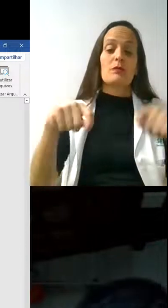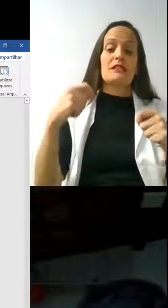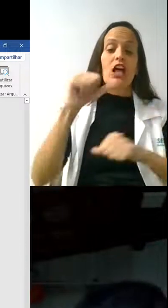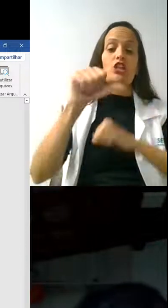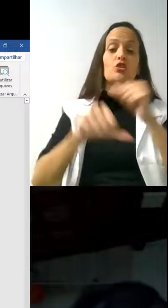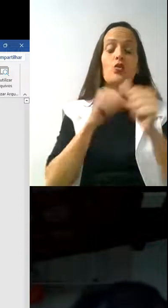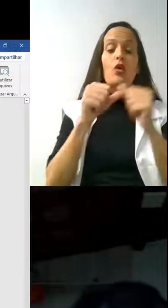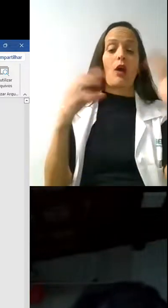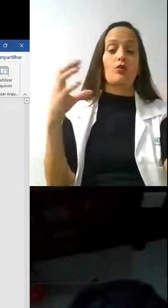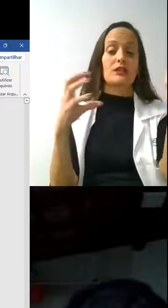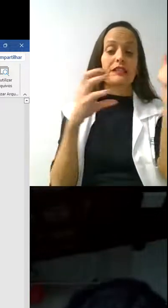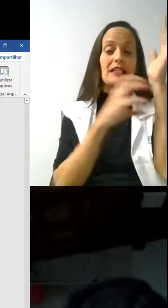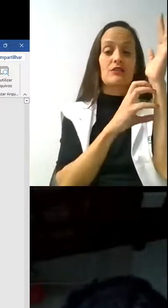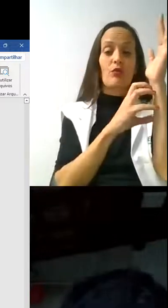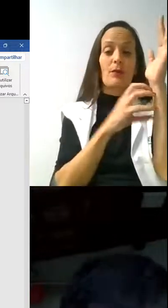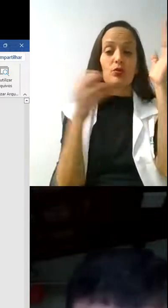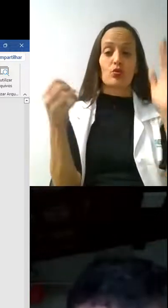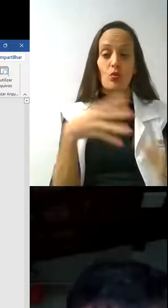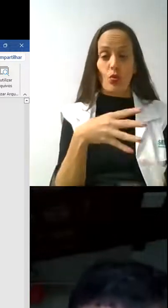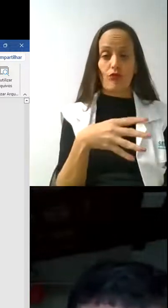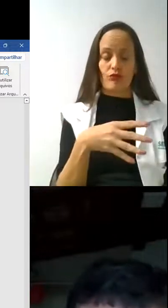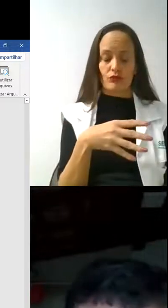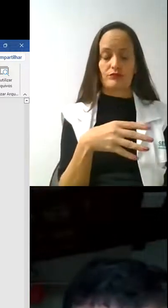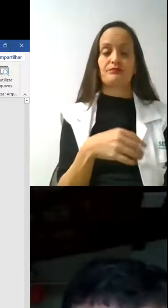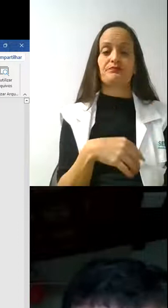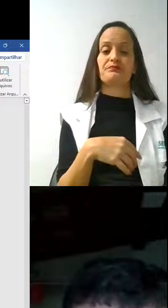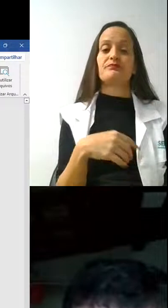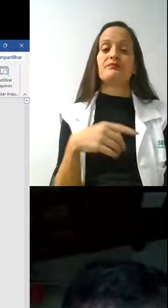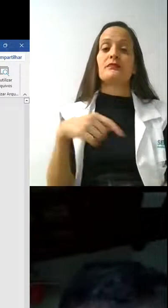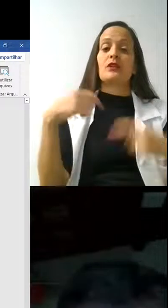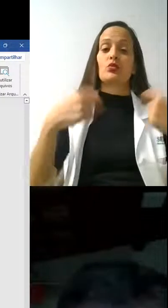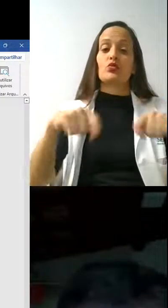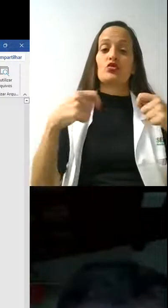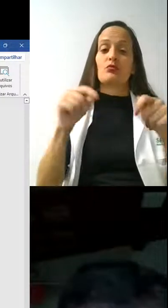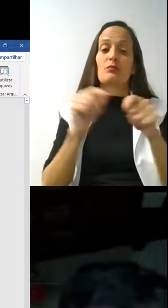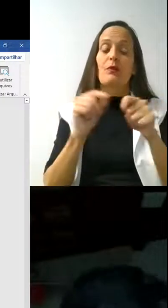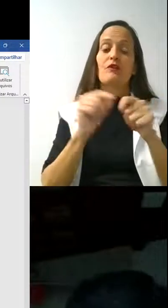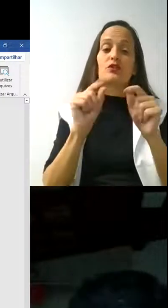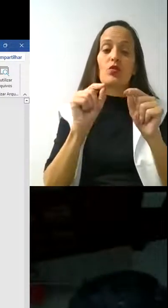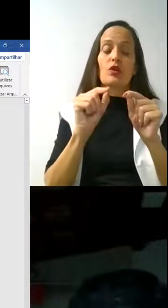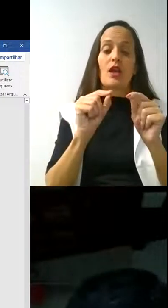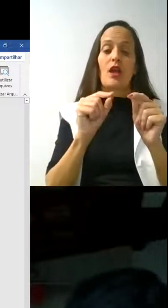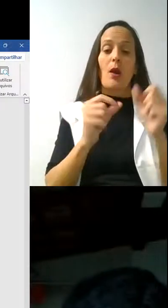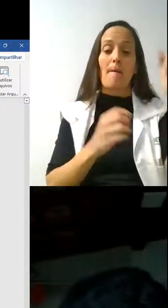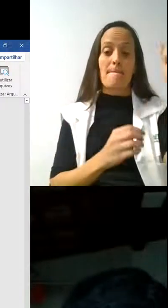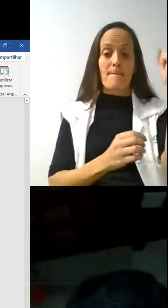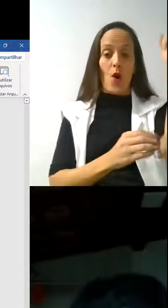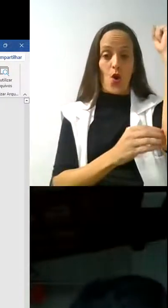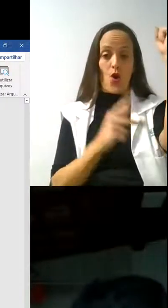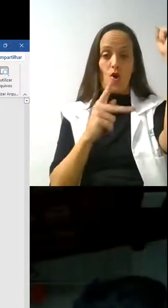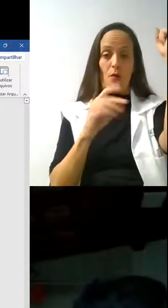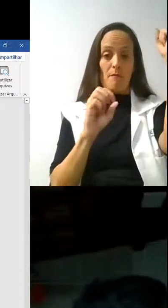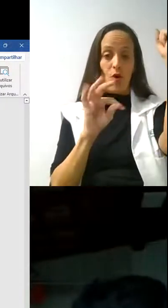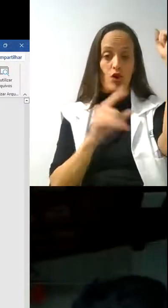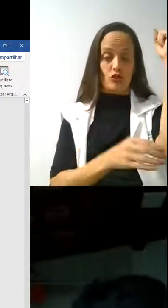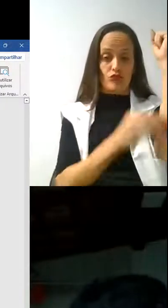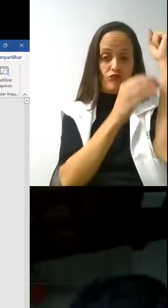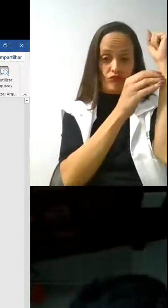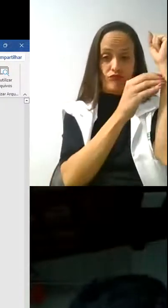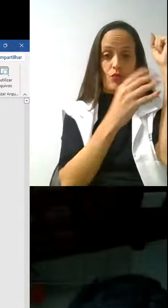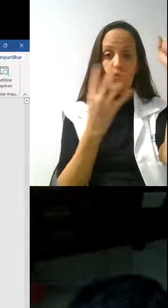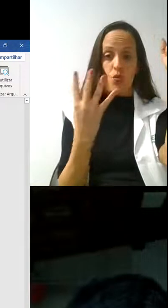tranquilo? Então, aqui no exemplo, né? Aqui que a gente tem? A gente tem aqui 4 postes. Ah, senhor, como é que o senhor sabe que é poste isso aqui? Que a gente já fez a